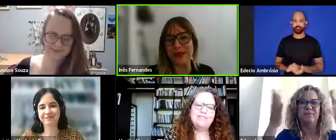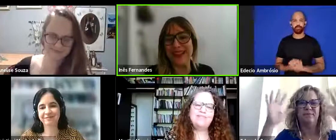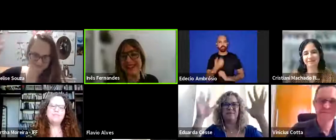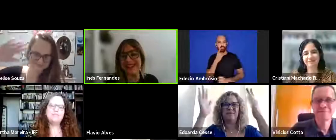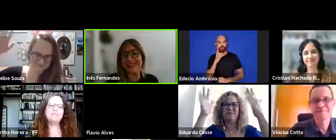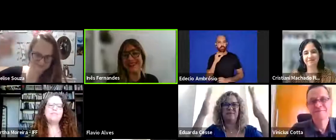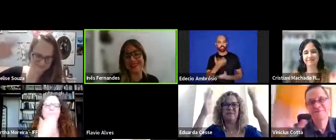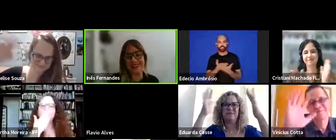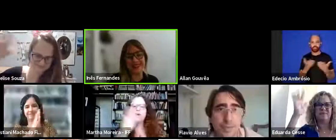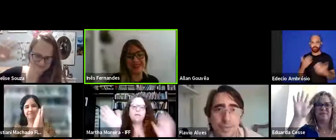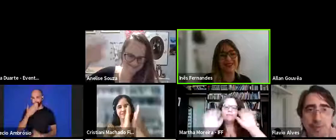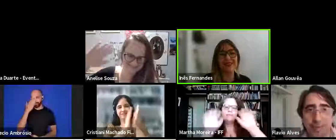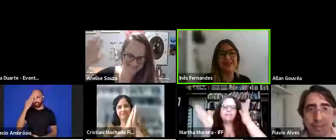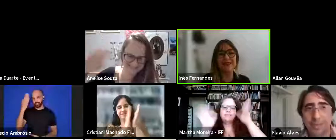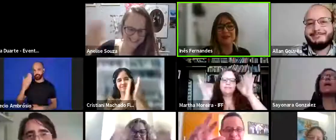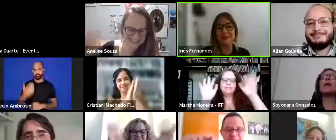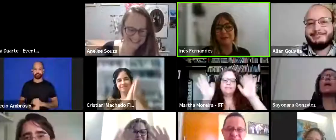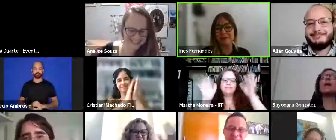todos. Obrigada.